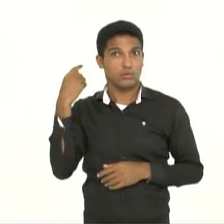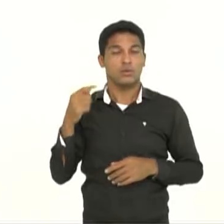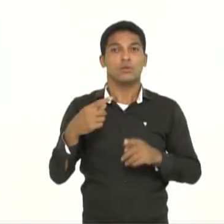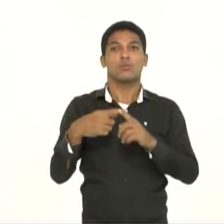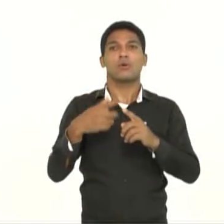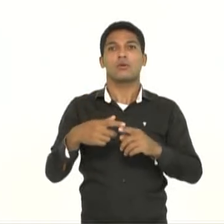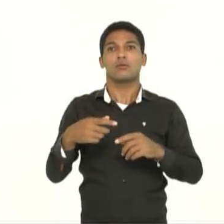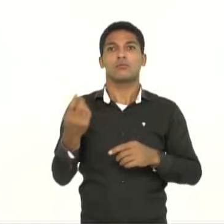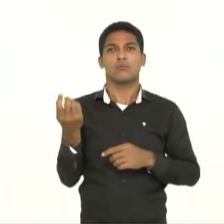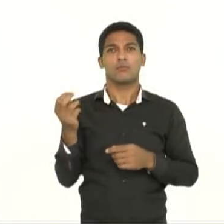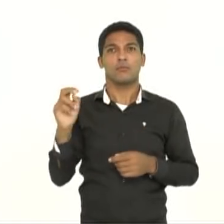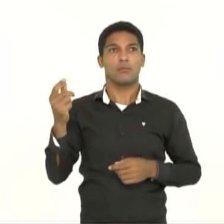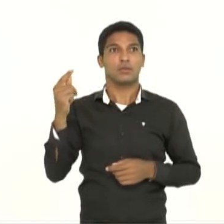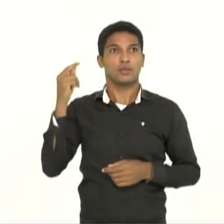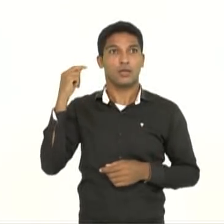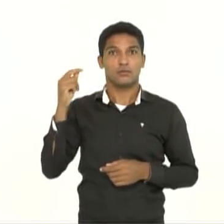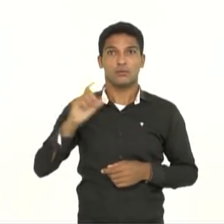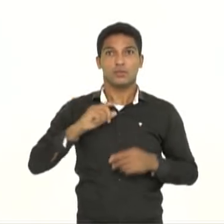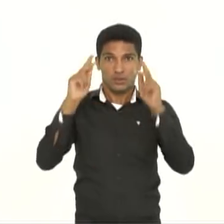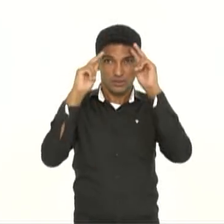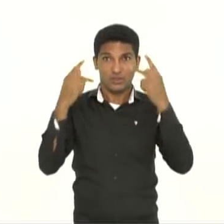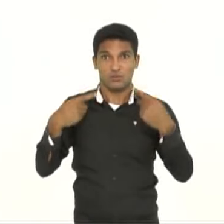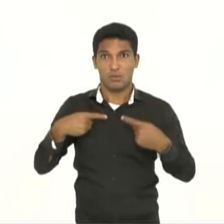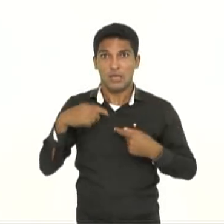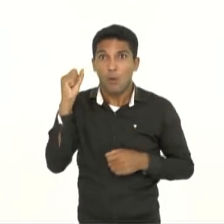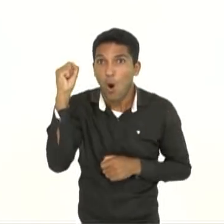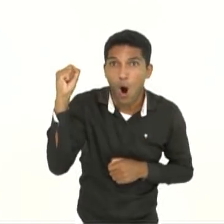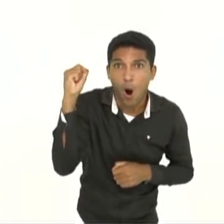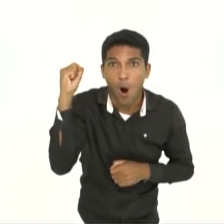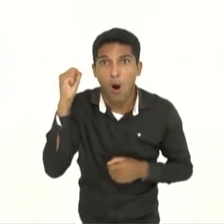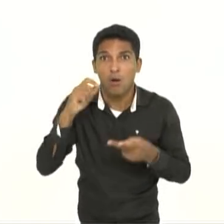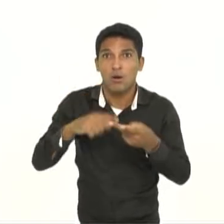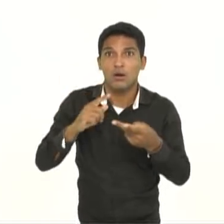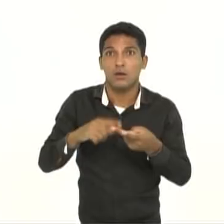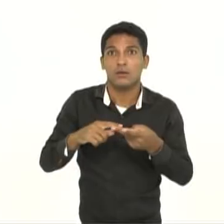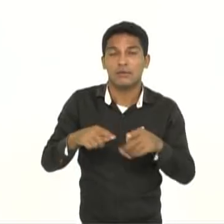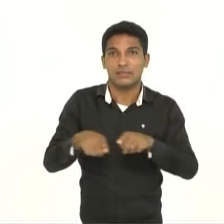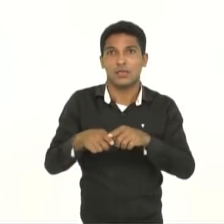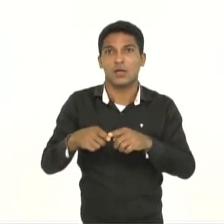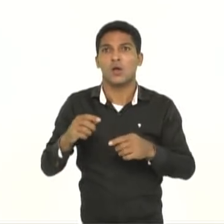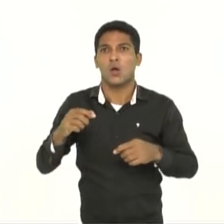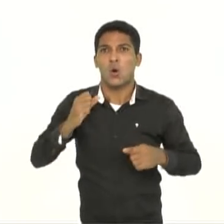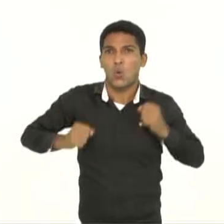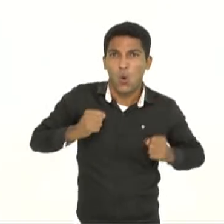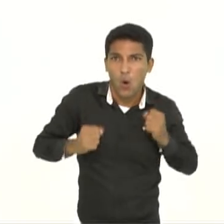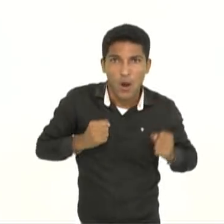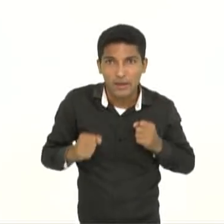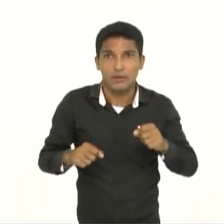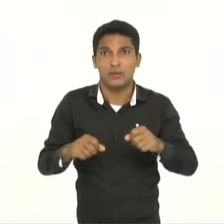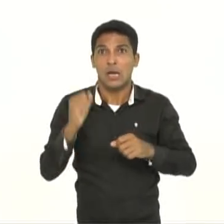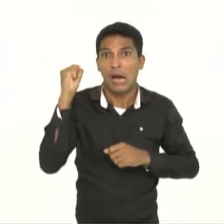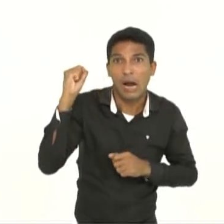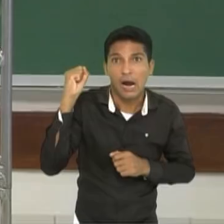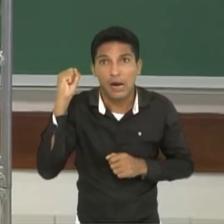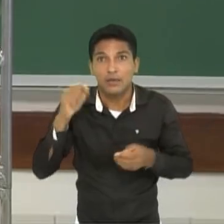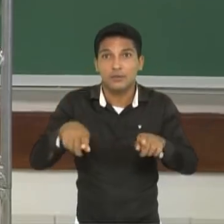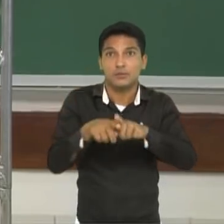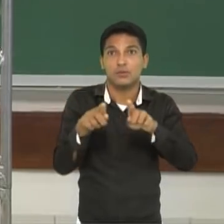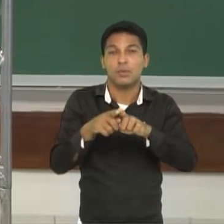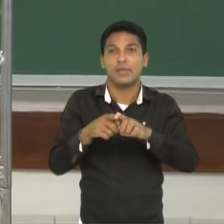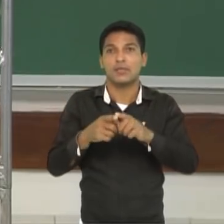primitivo, como correr, nadar e caçar. Atividades que estavam relacionadas à própria sobrevivência. Então aqui a